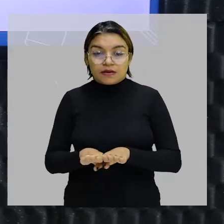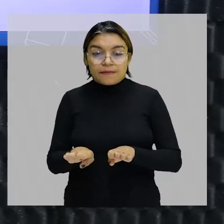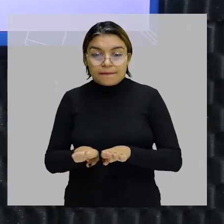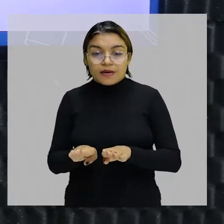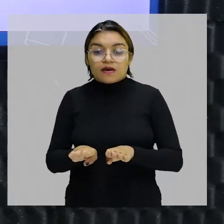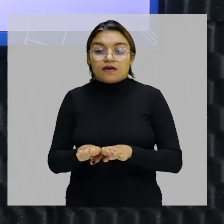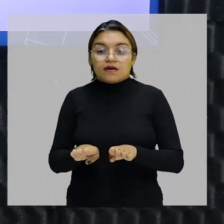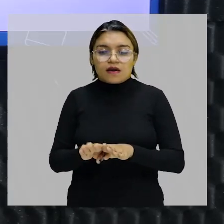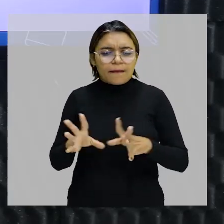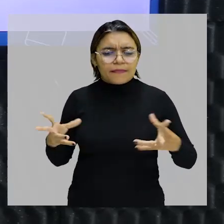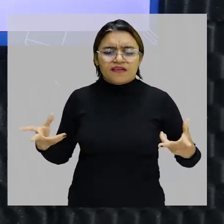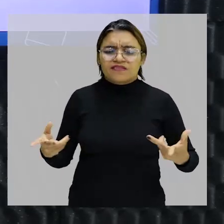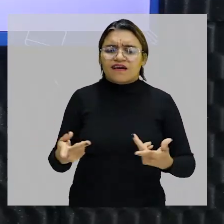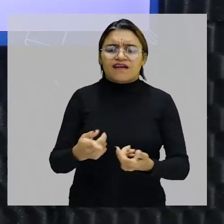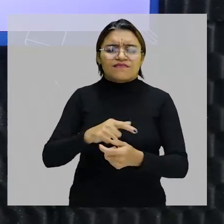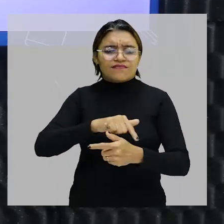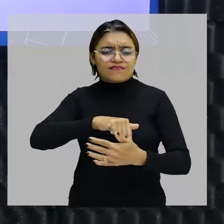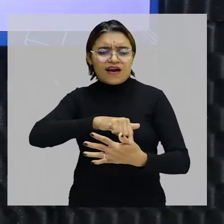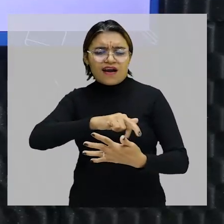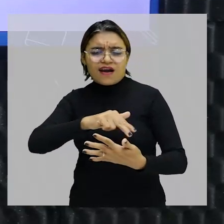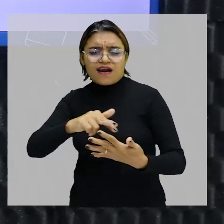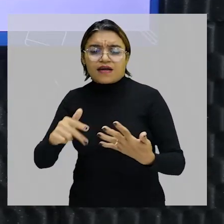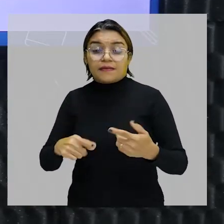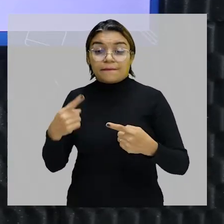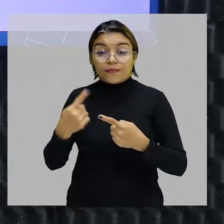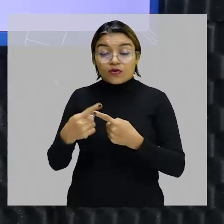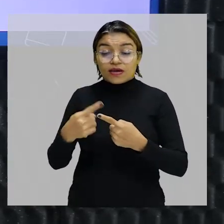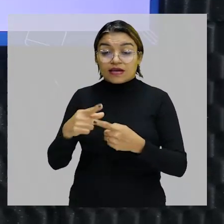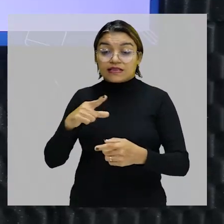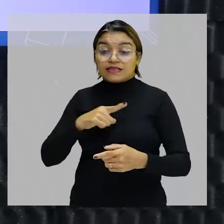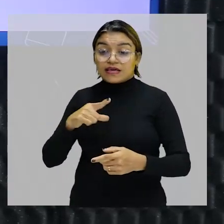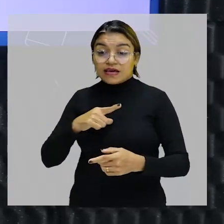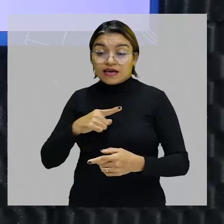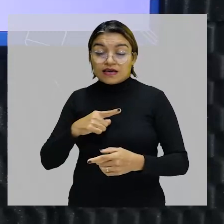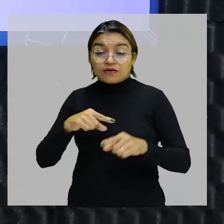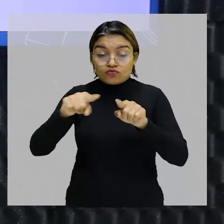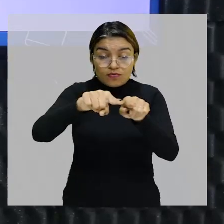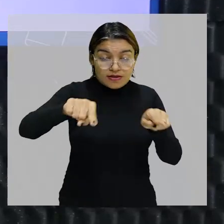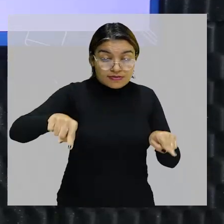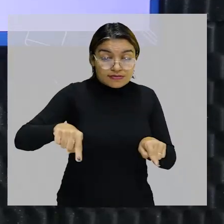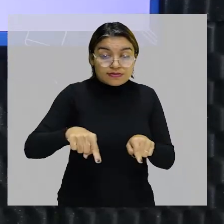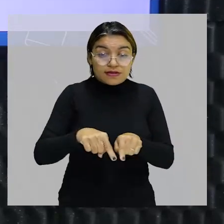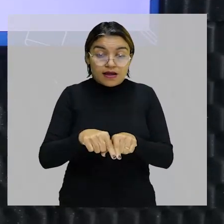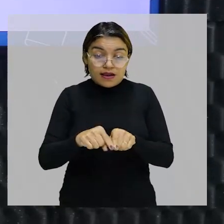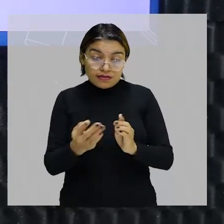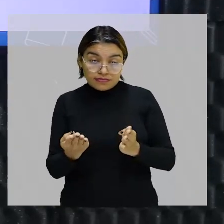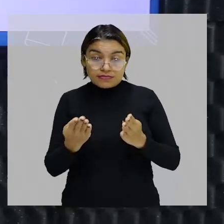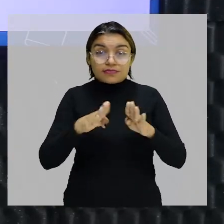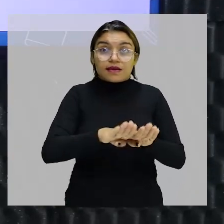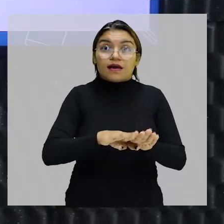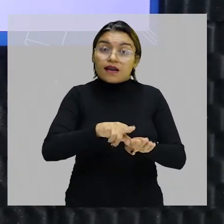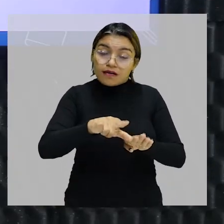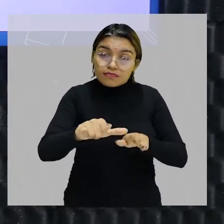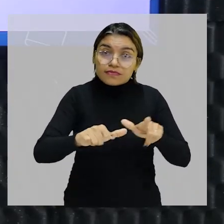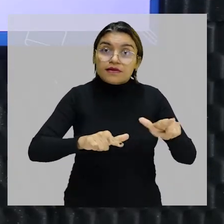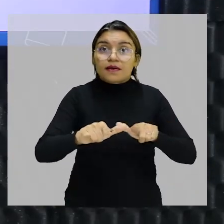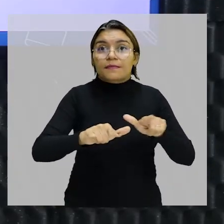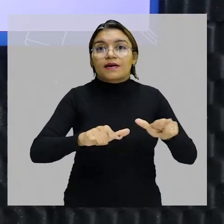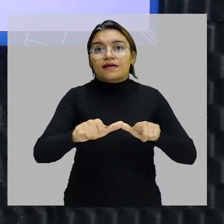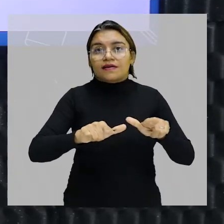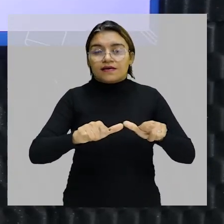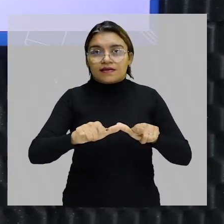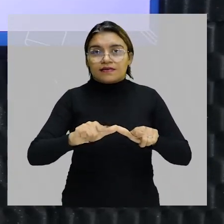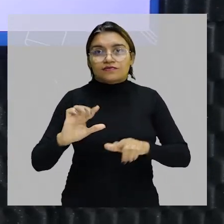Tudo isso porque sofreu, foi trancafiado, né, e estava trabalhando com